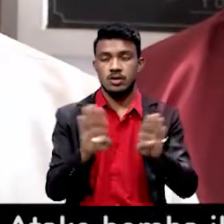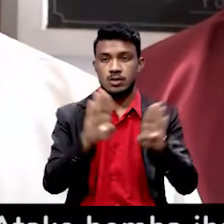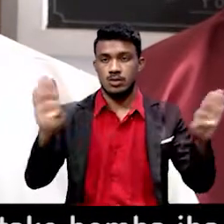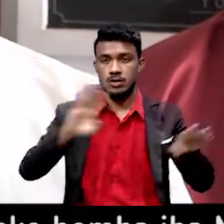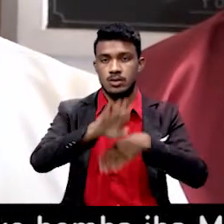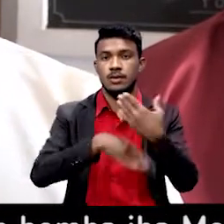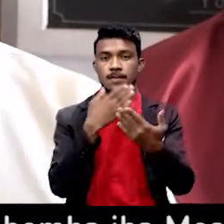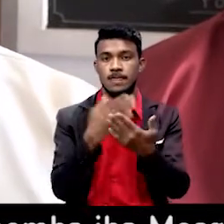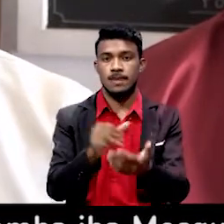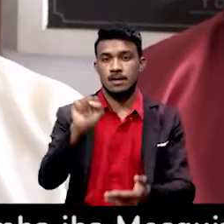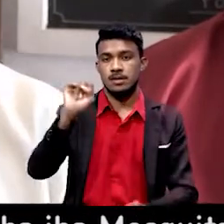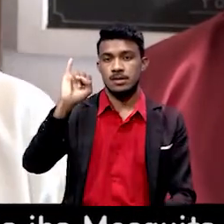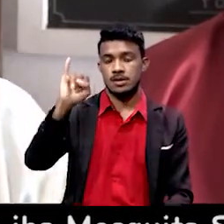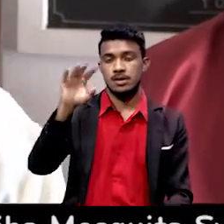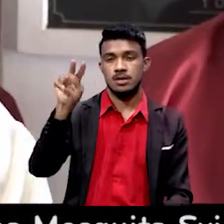sínodo